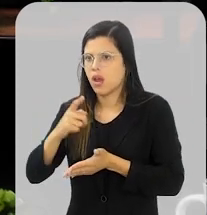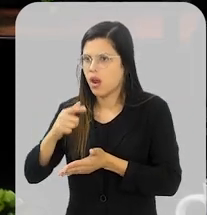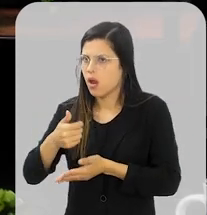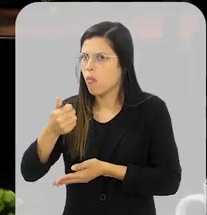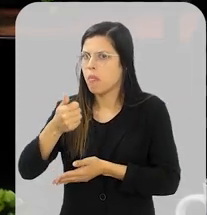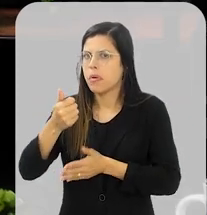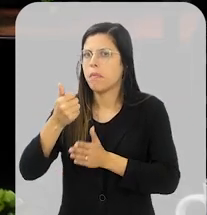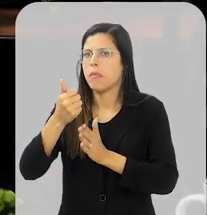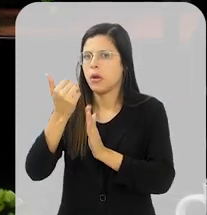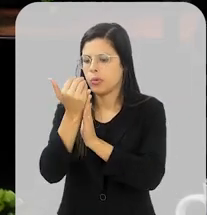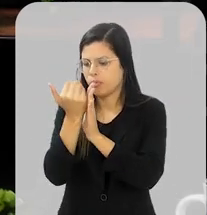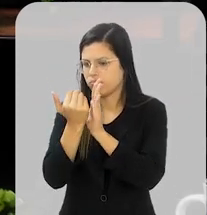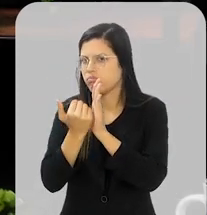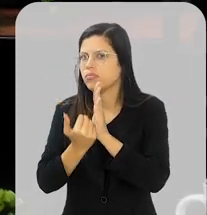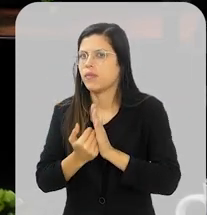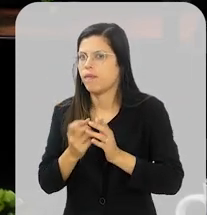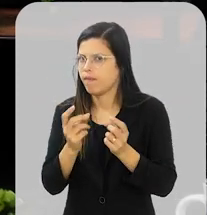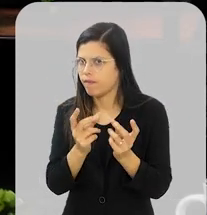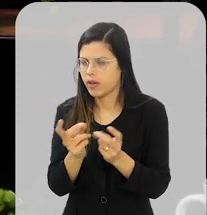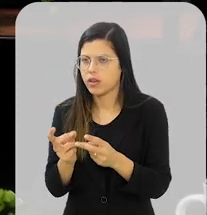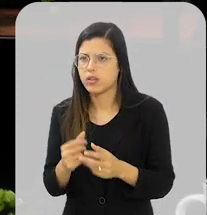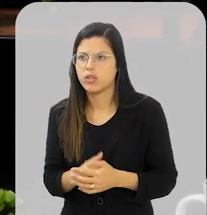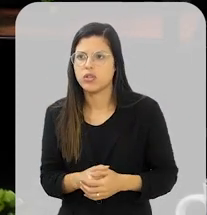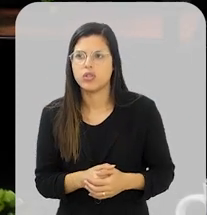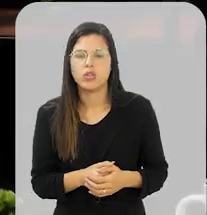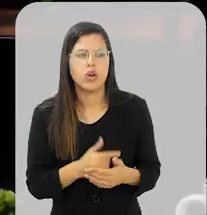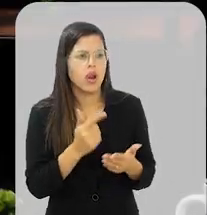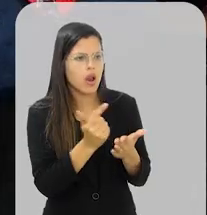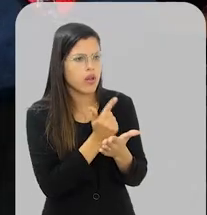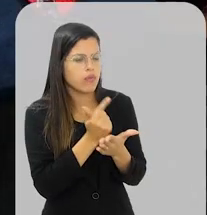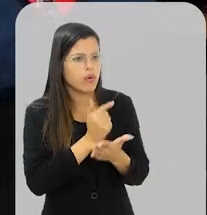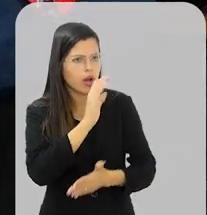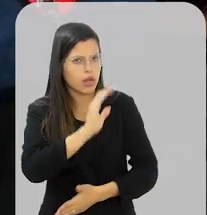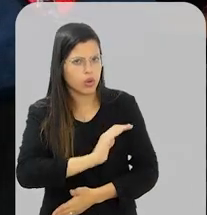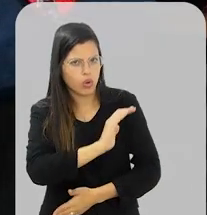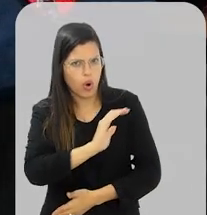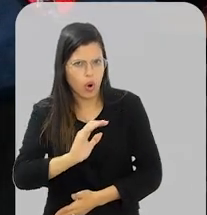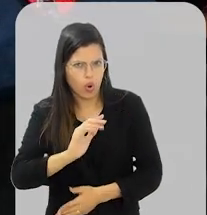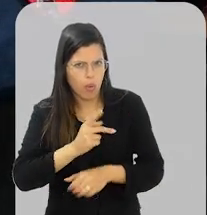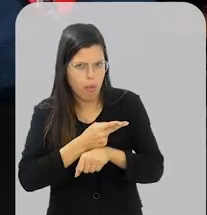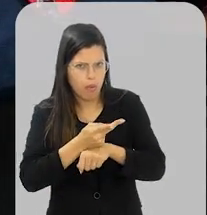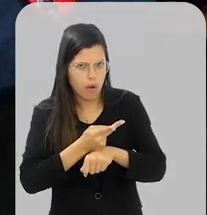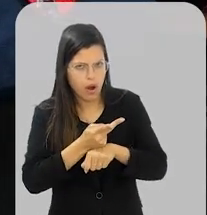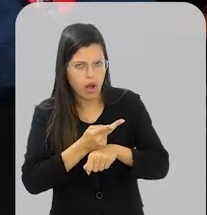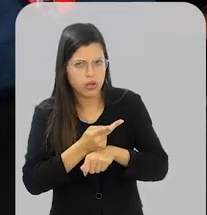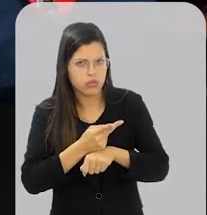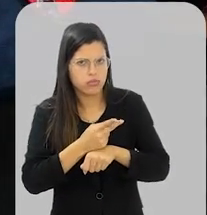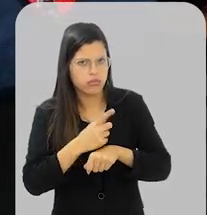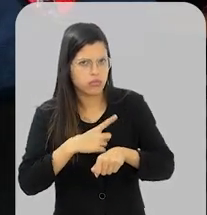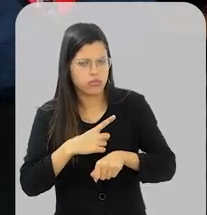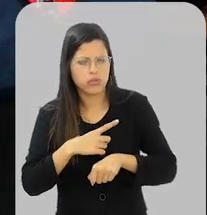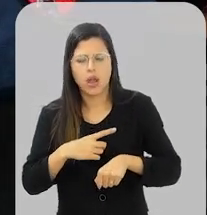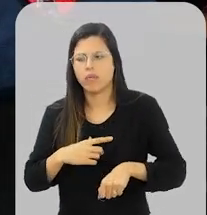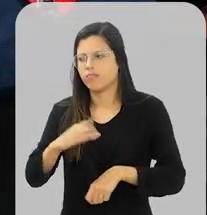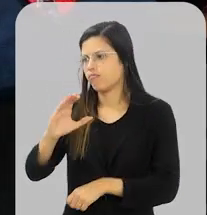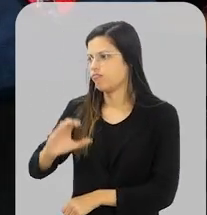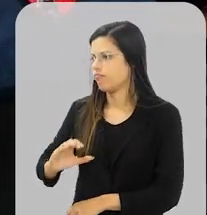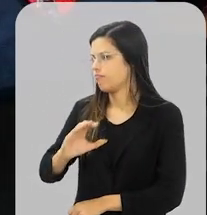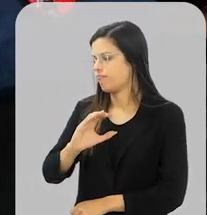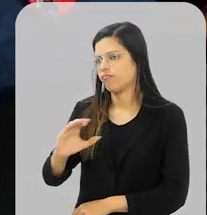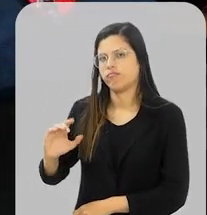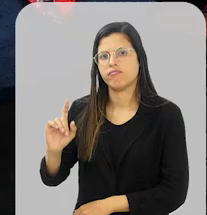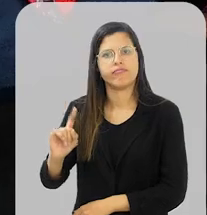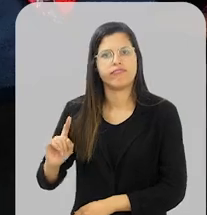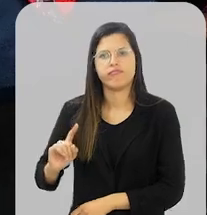o top 1 de biografias. Os livros católicos são procurados? Olha, os católicos não são